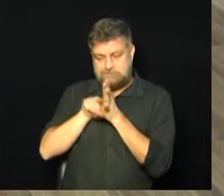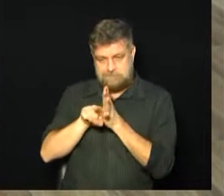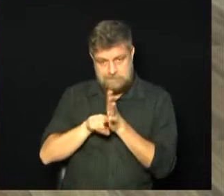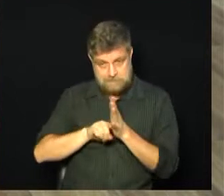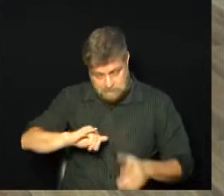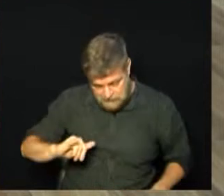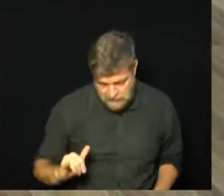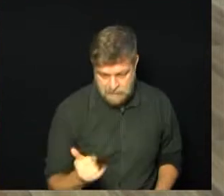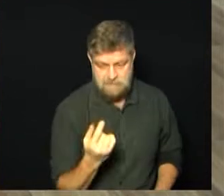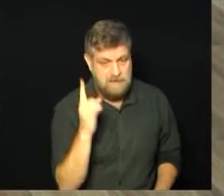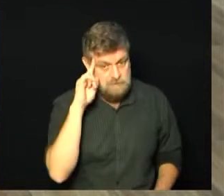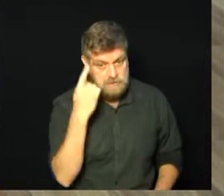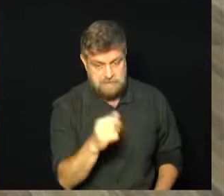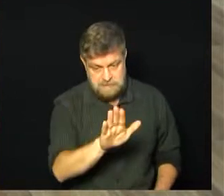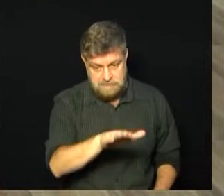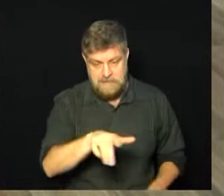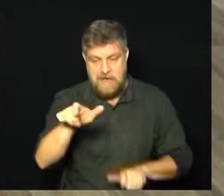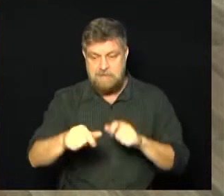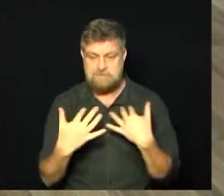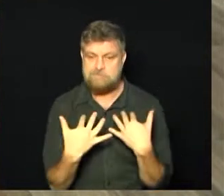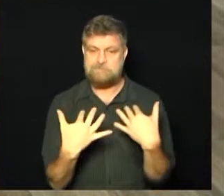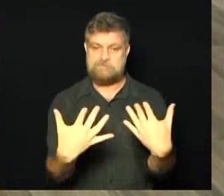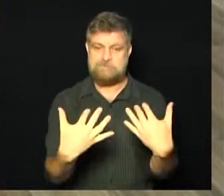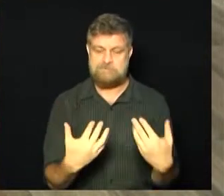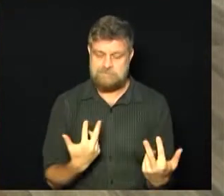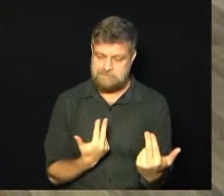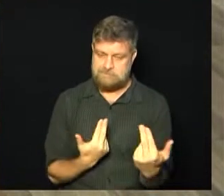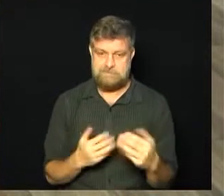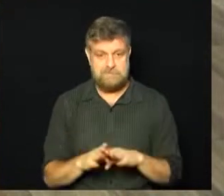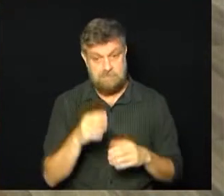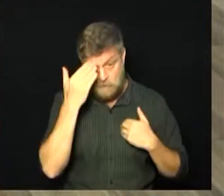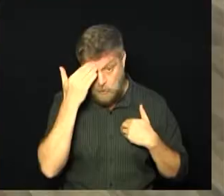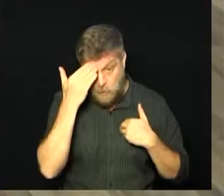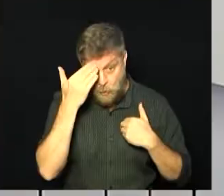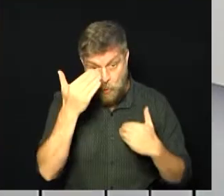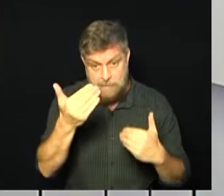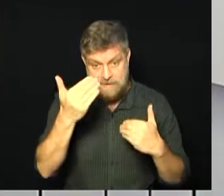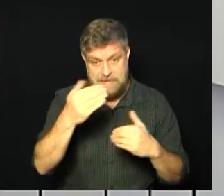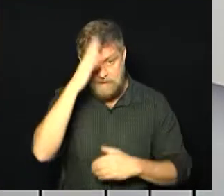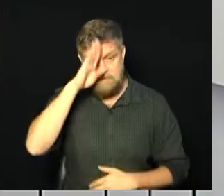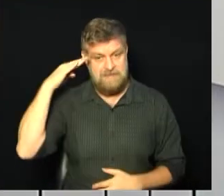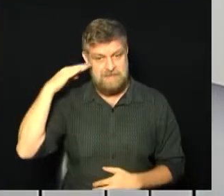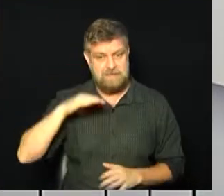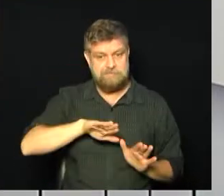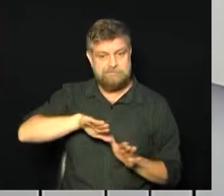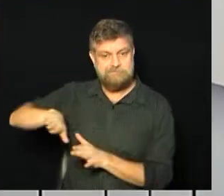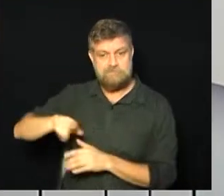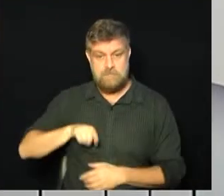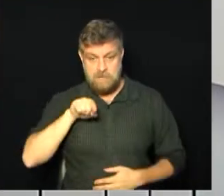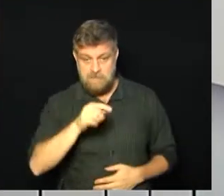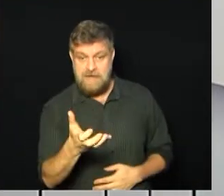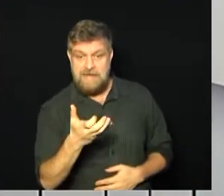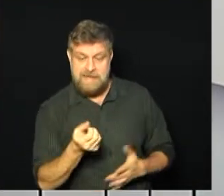aproveitar o dia e com certeza para quem está assistindo a gente de casa. Muito obrigada pela sua participação e olha só, para você que quer